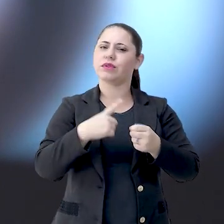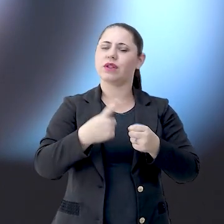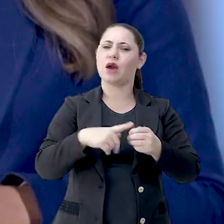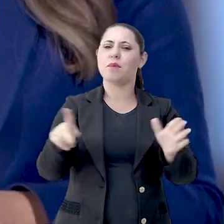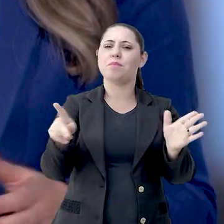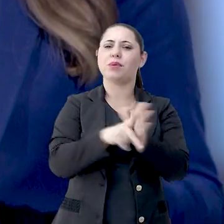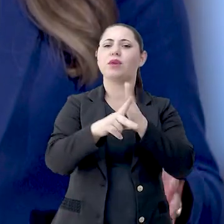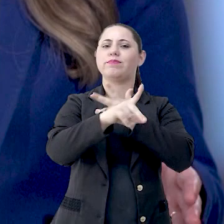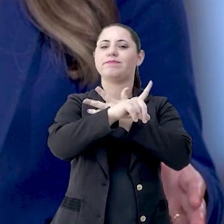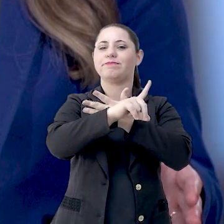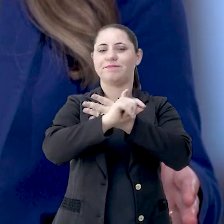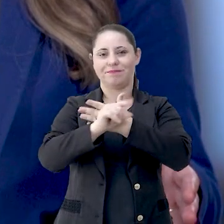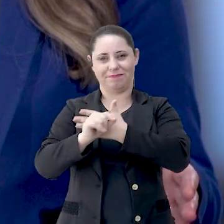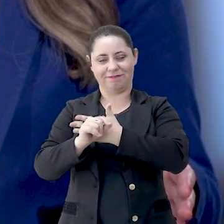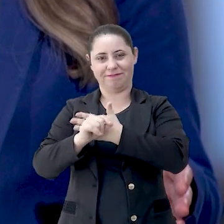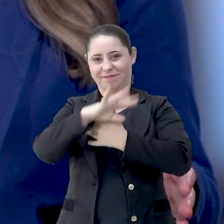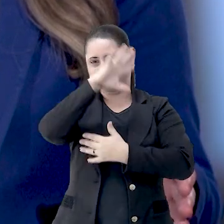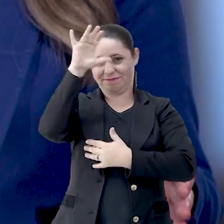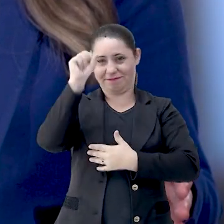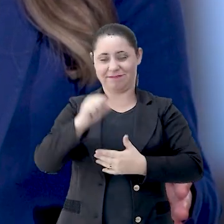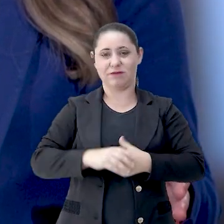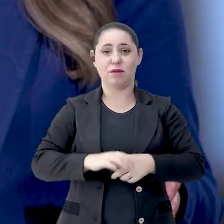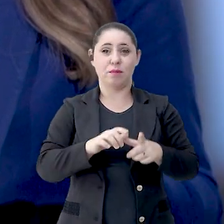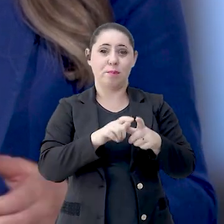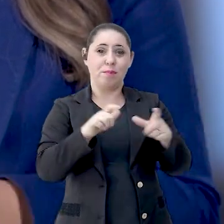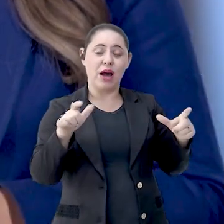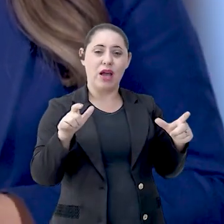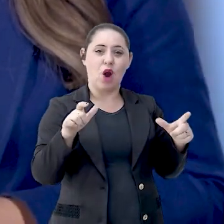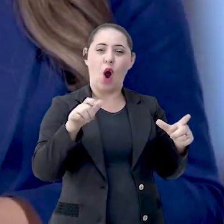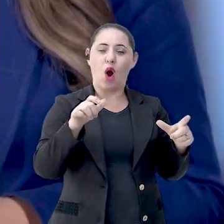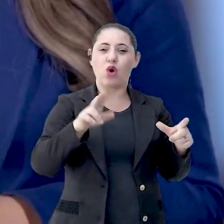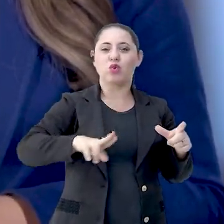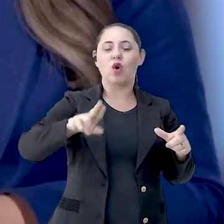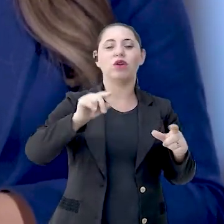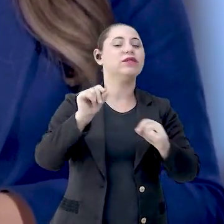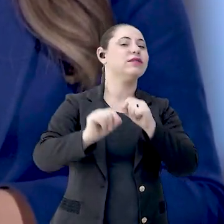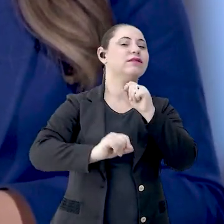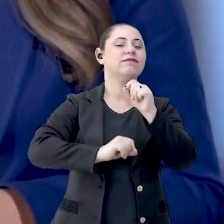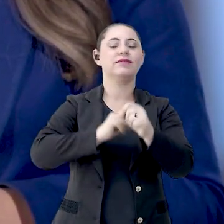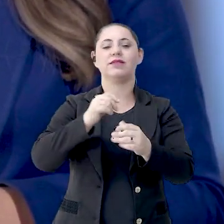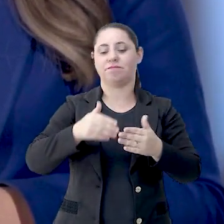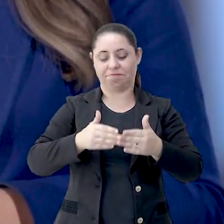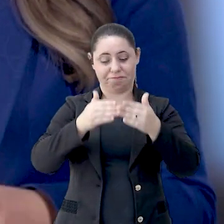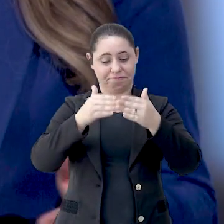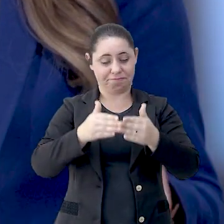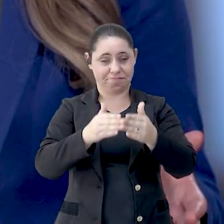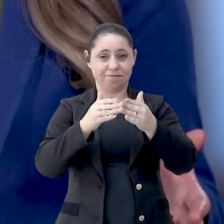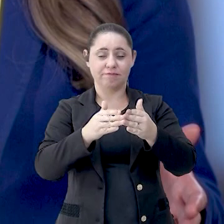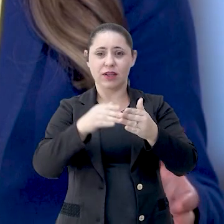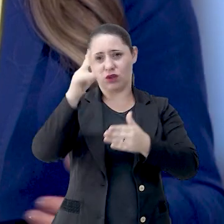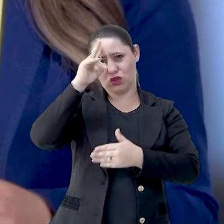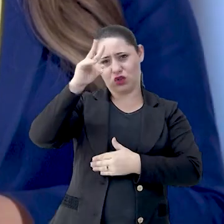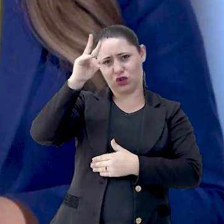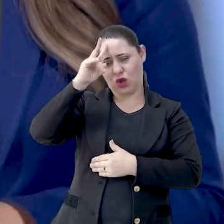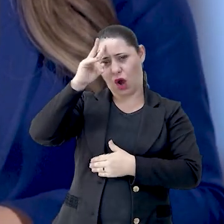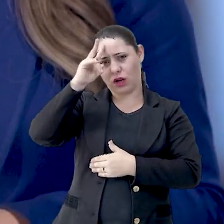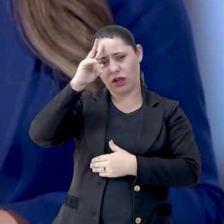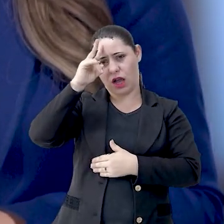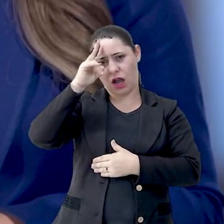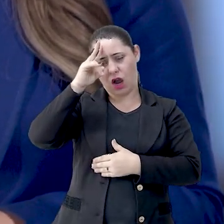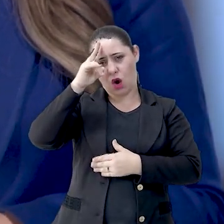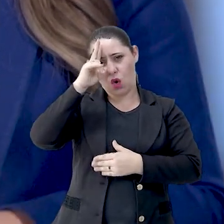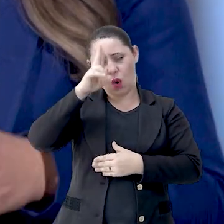Corumbá. Historicamente, a ocupação de seus povos tradicionais usou a pecuária e a pesca para fonte